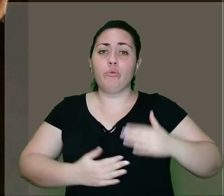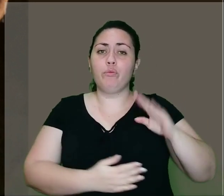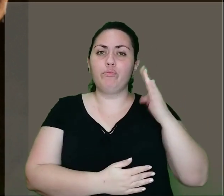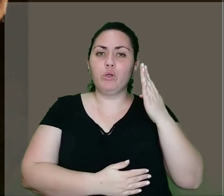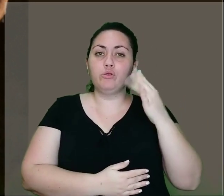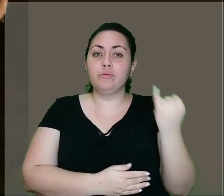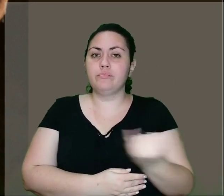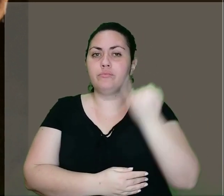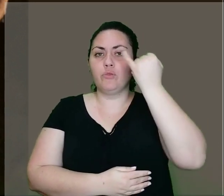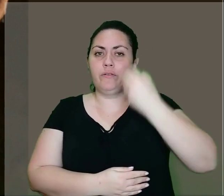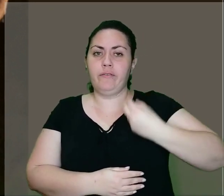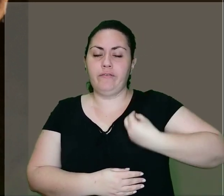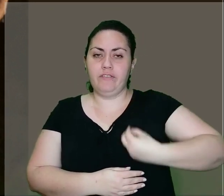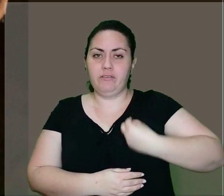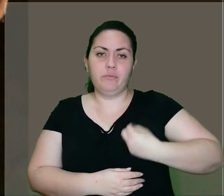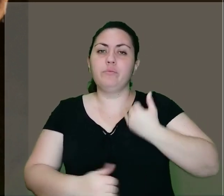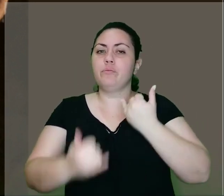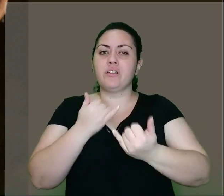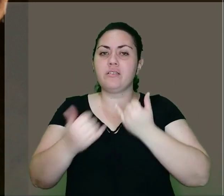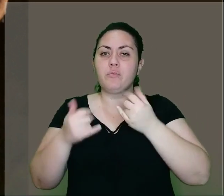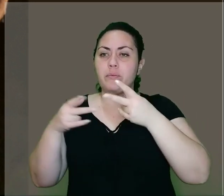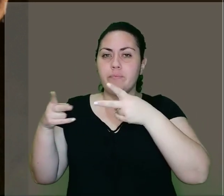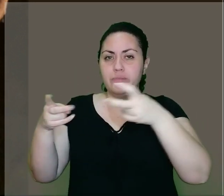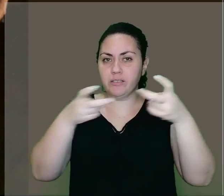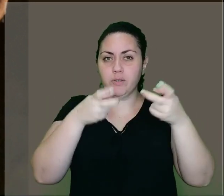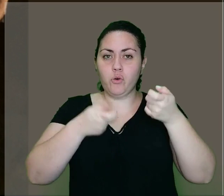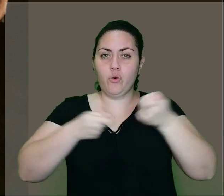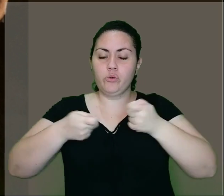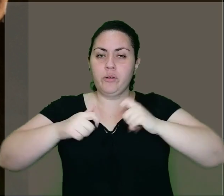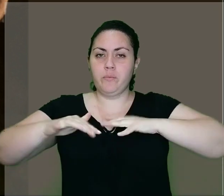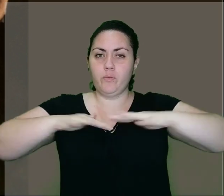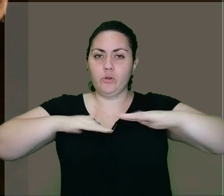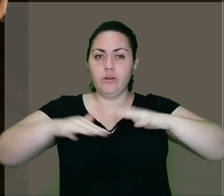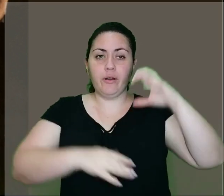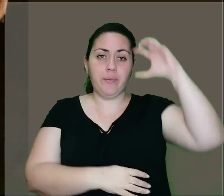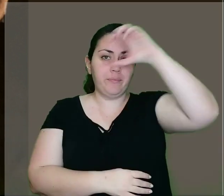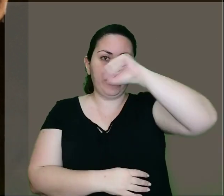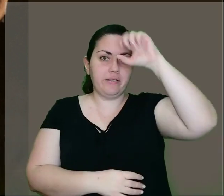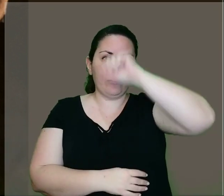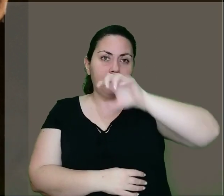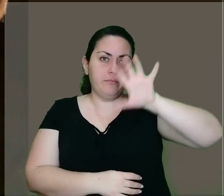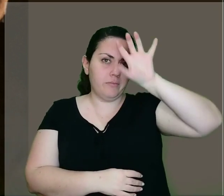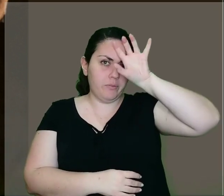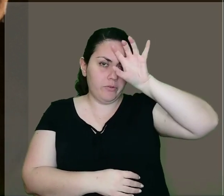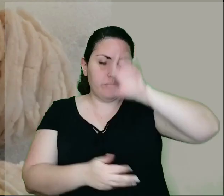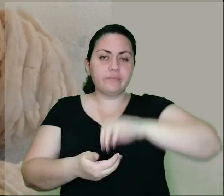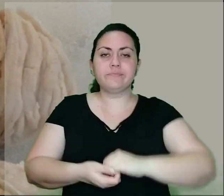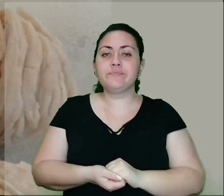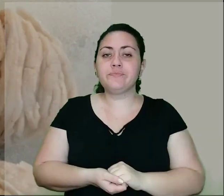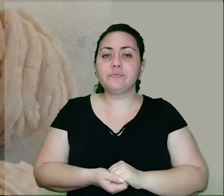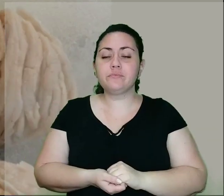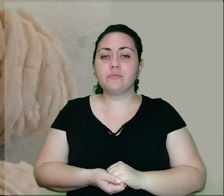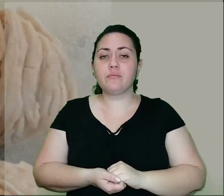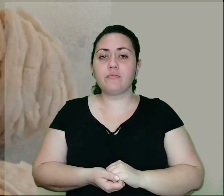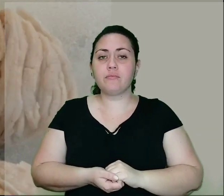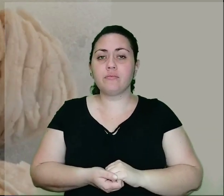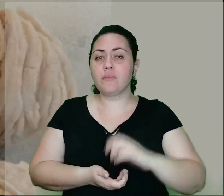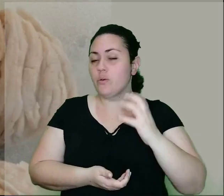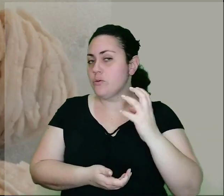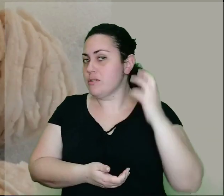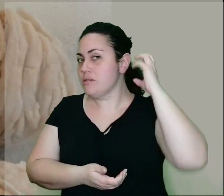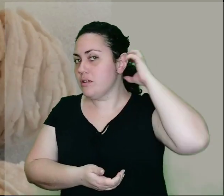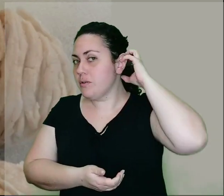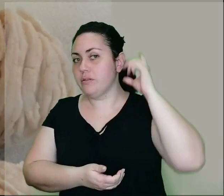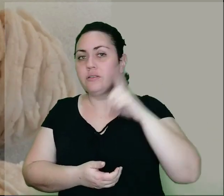biológicas imprescindíveis para a vida humana, como percepção, controle motor, aprendizado e memória. O cerebelo tem